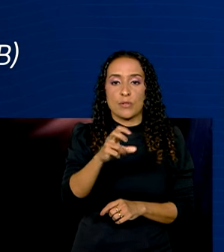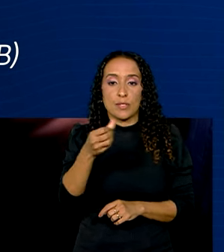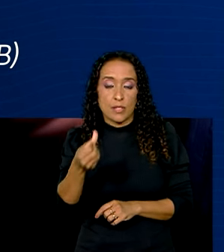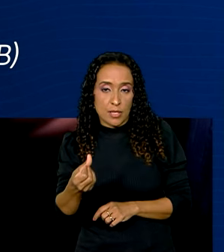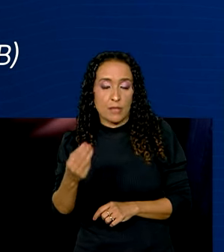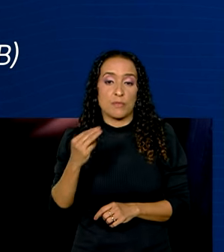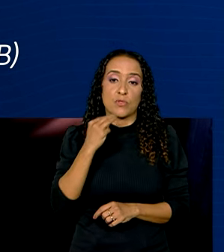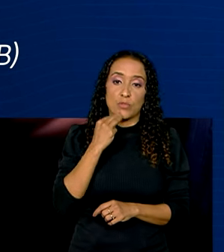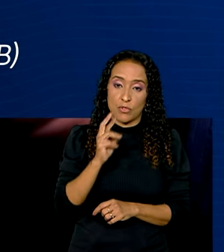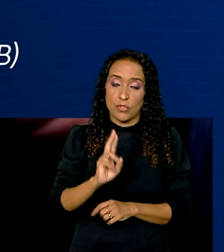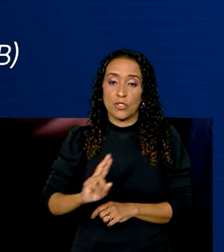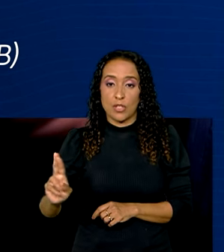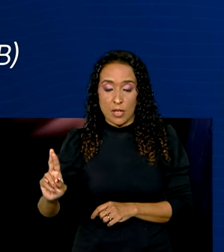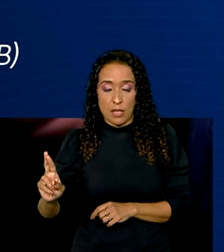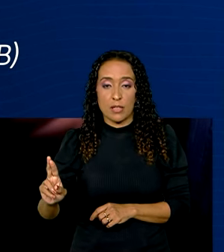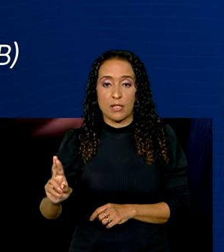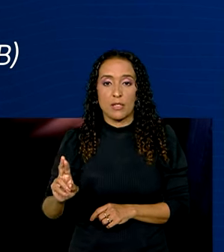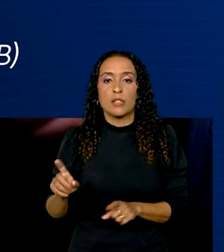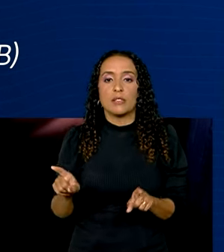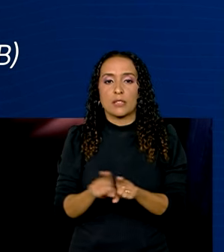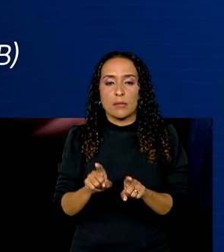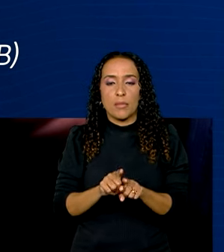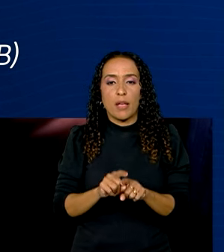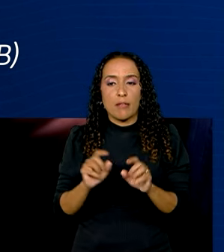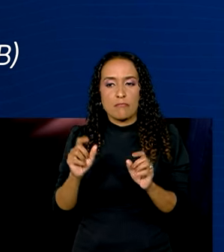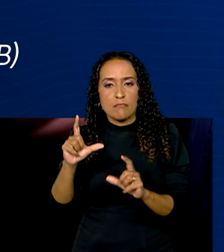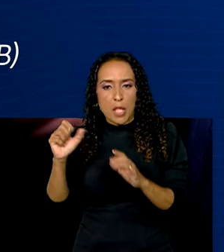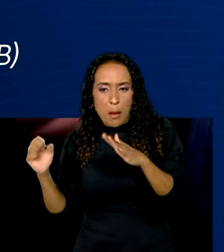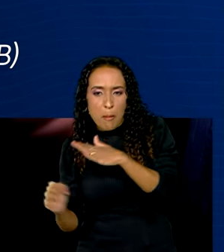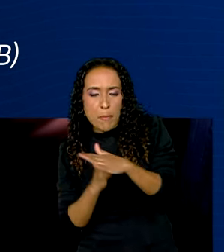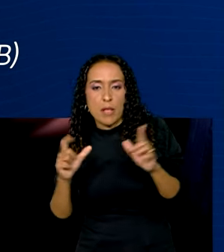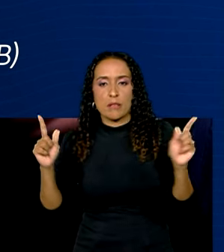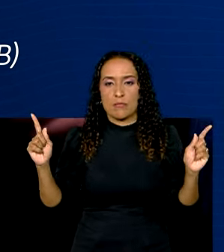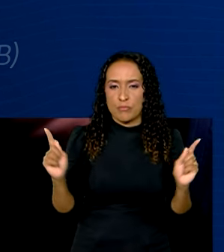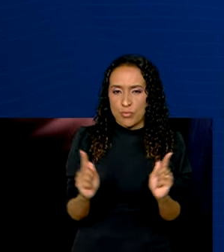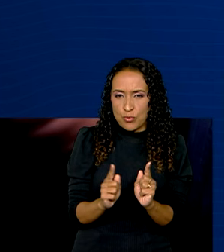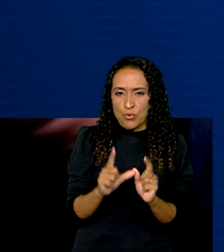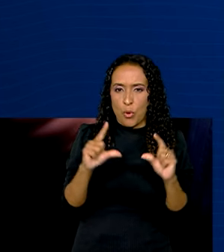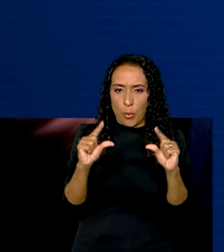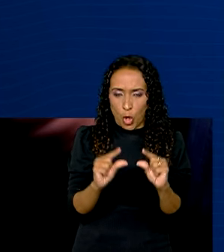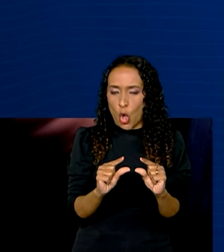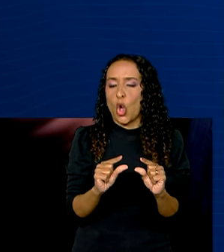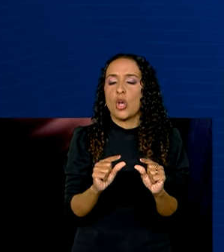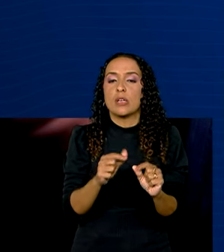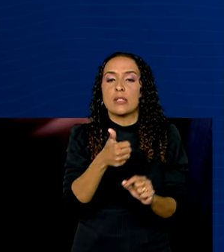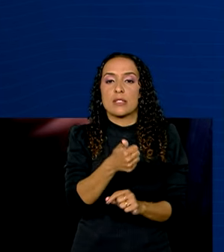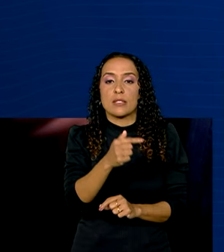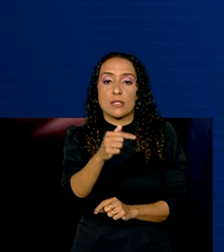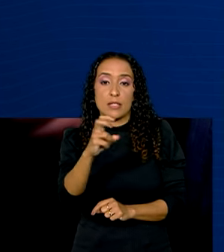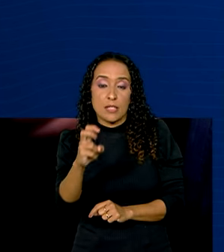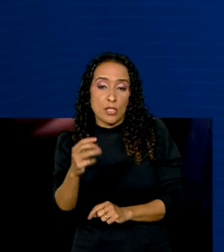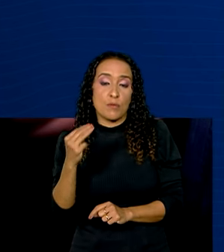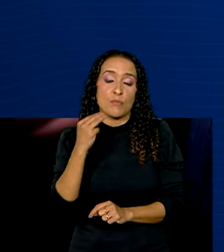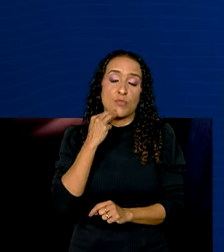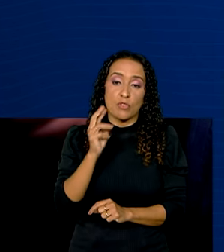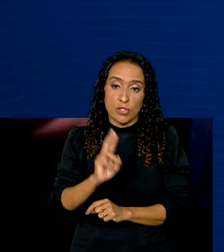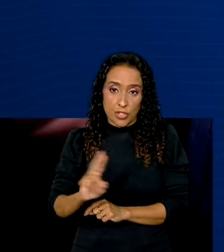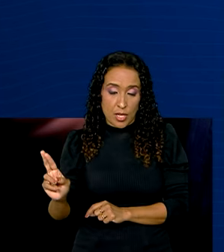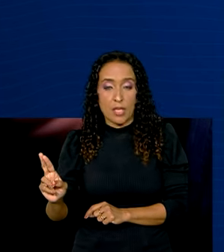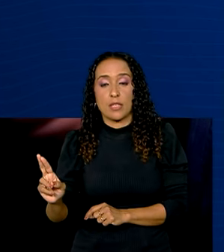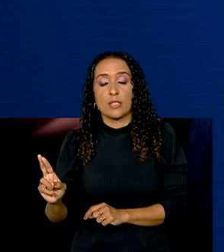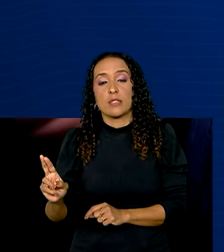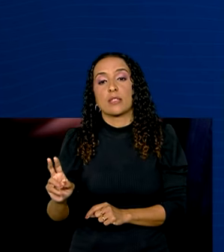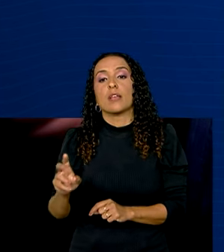milhões de reais para micro e pequenas empresas. 175 milhões de